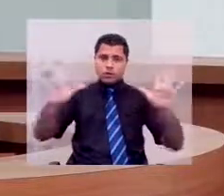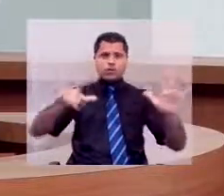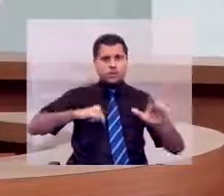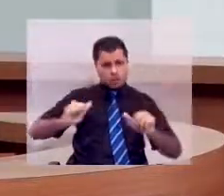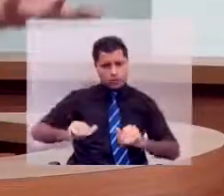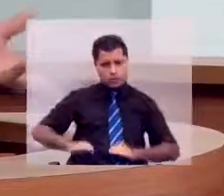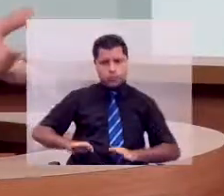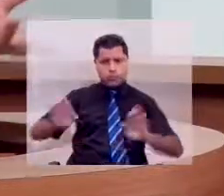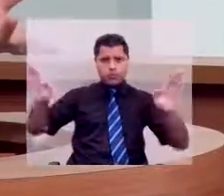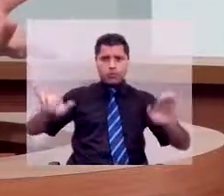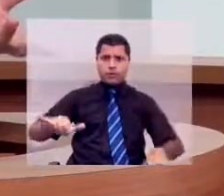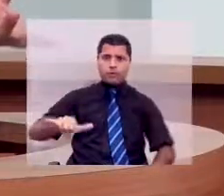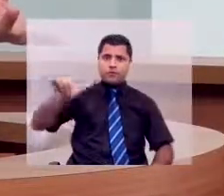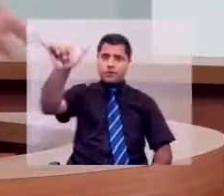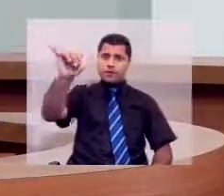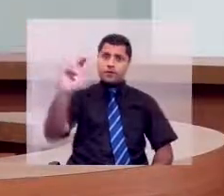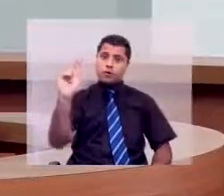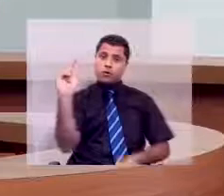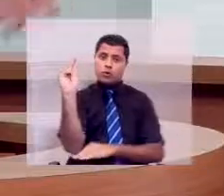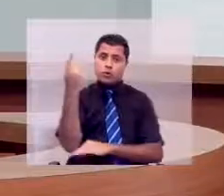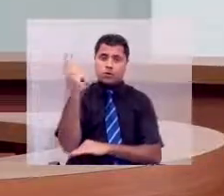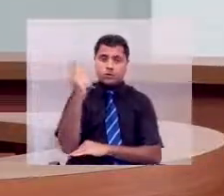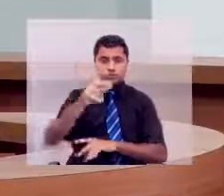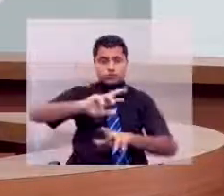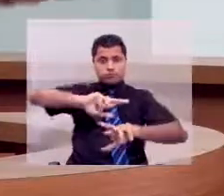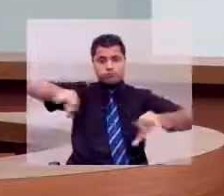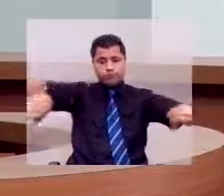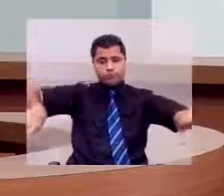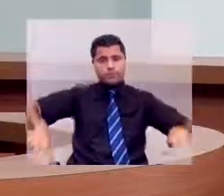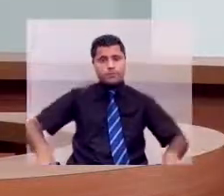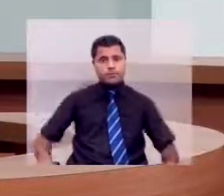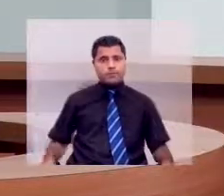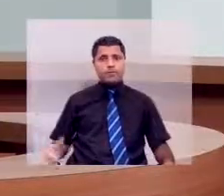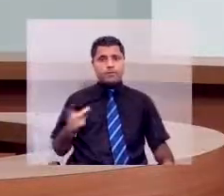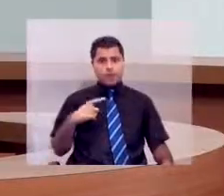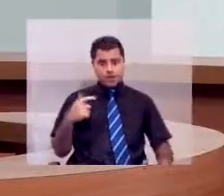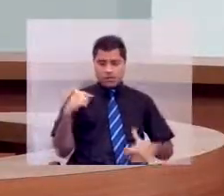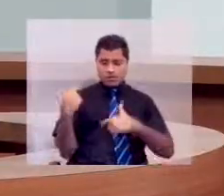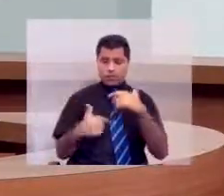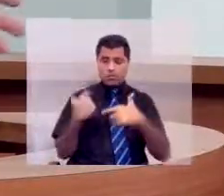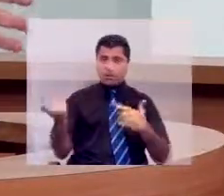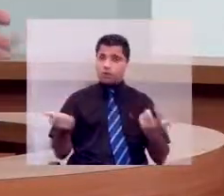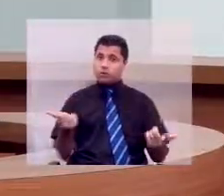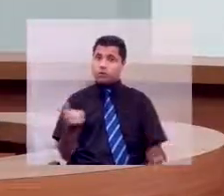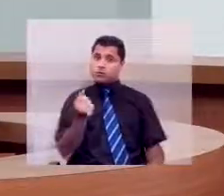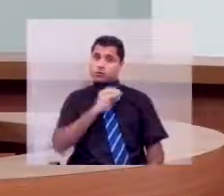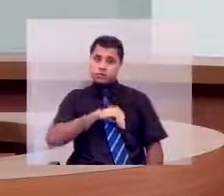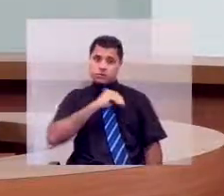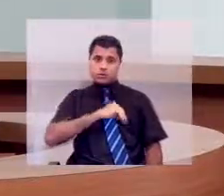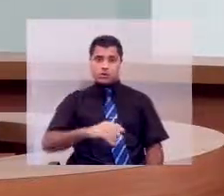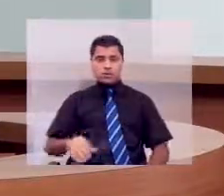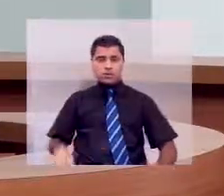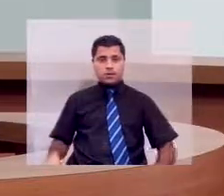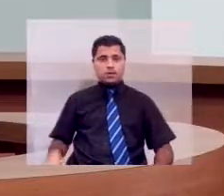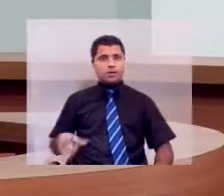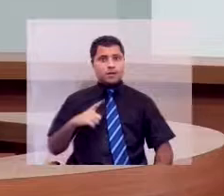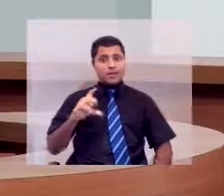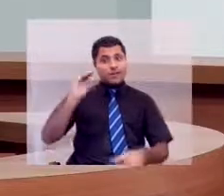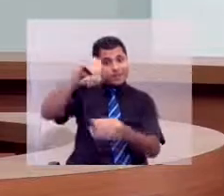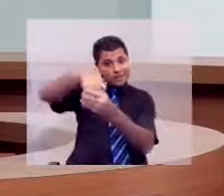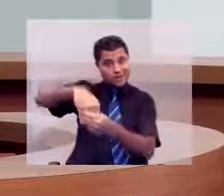tem um monte de hotéis aqui que geram emprego, que geram renda. E os hotéis também têm aqueles